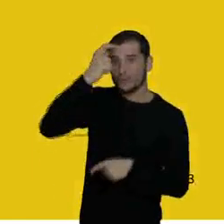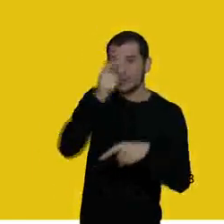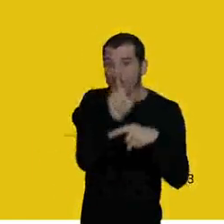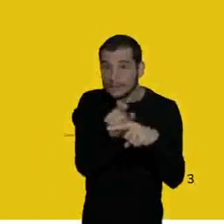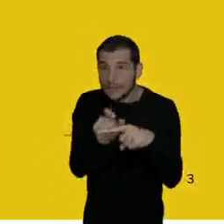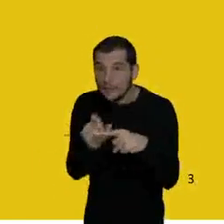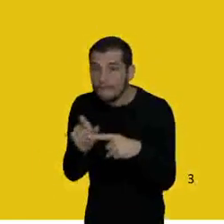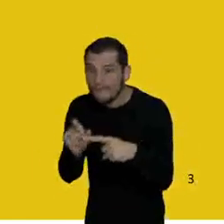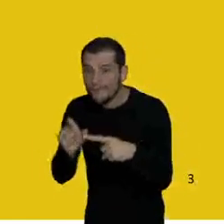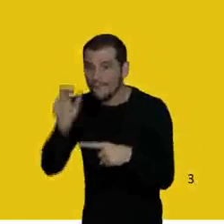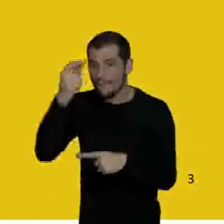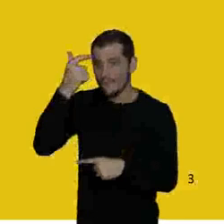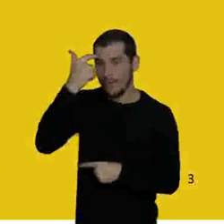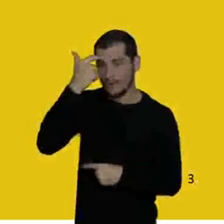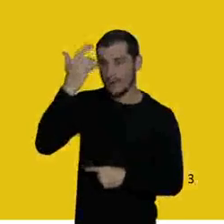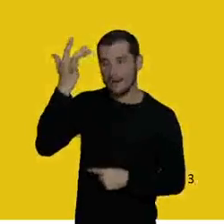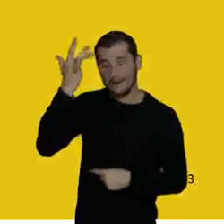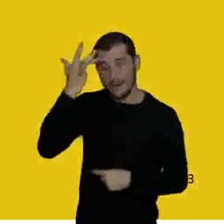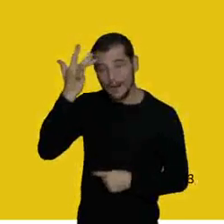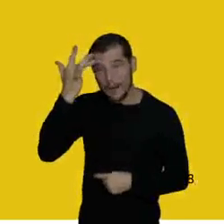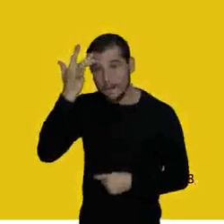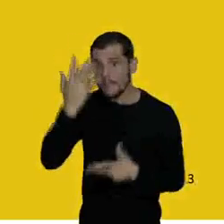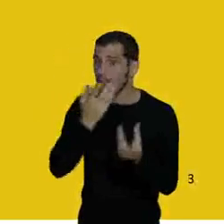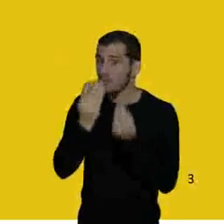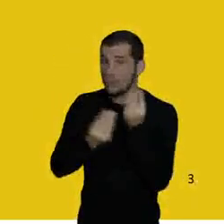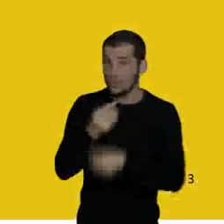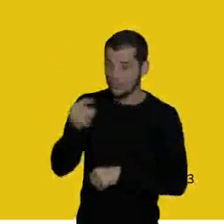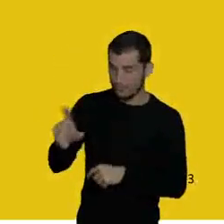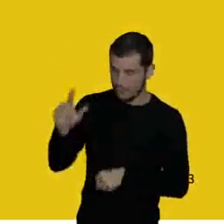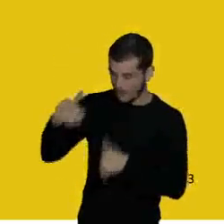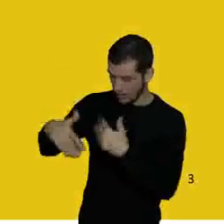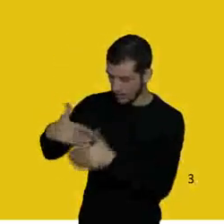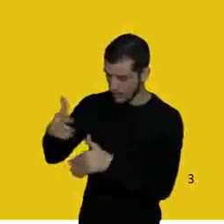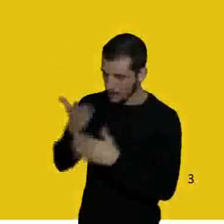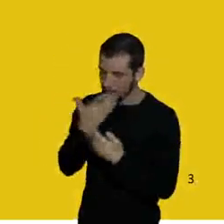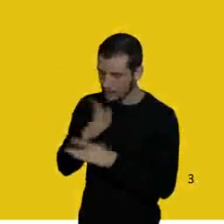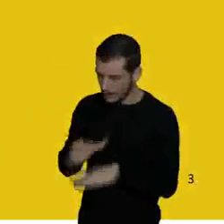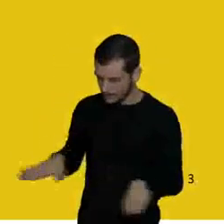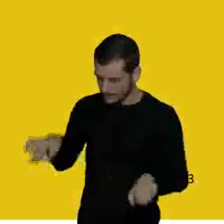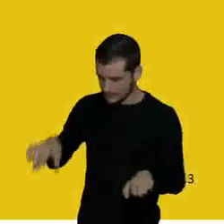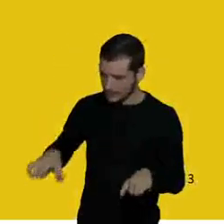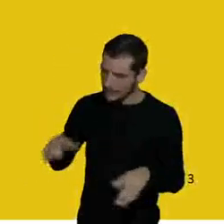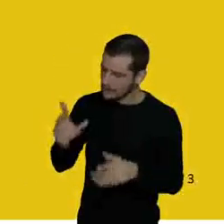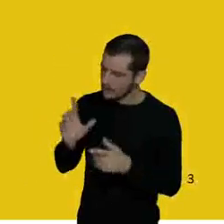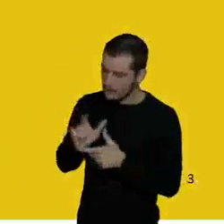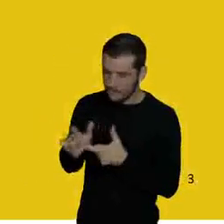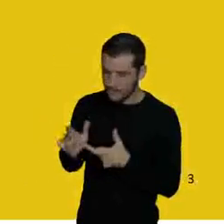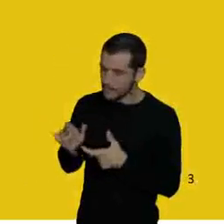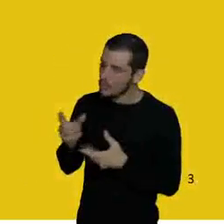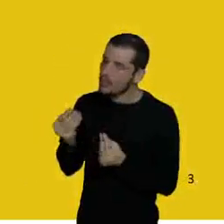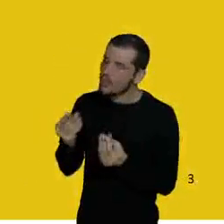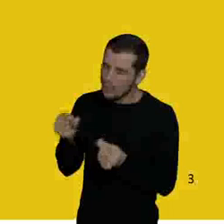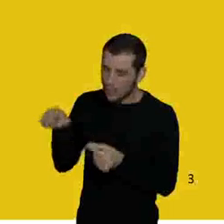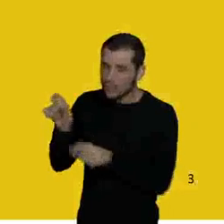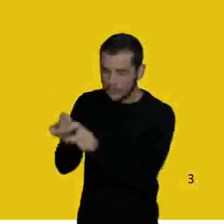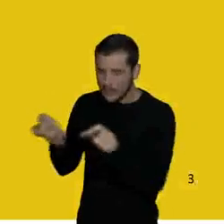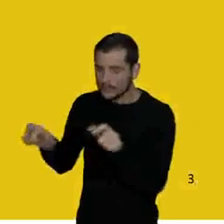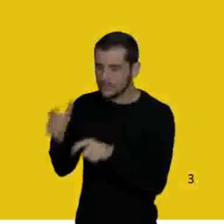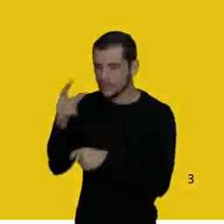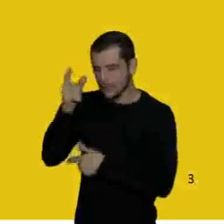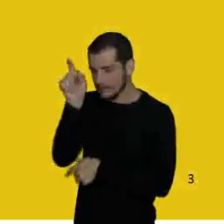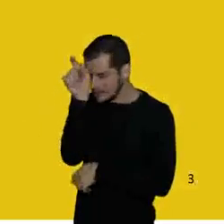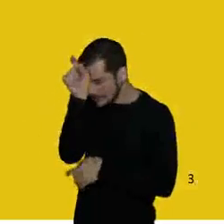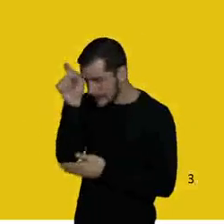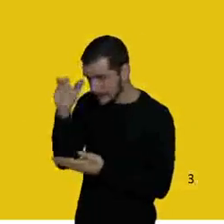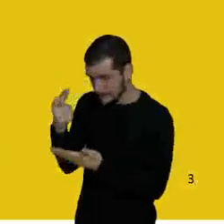crianças com dislexia né Eh e muitos disléxicos também não vão conseguir aprender no tempo que tem que aprender